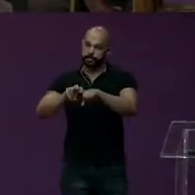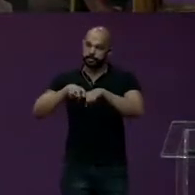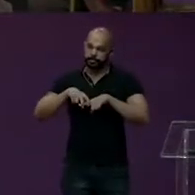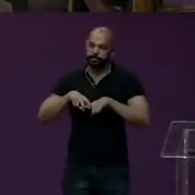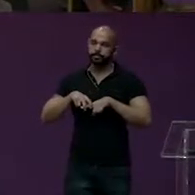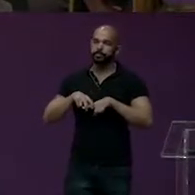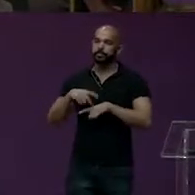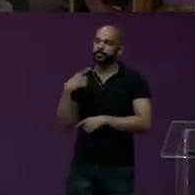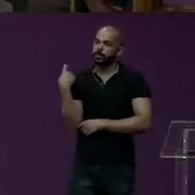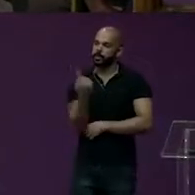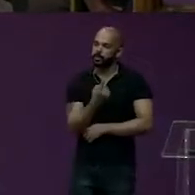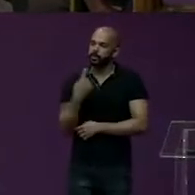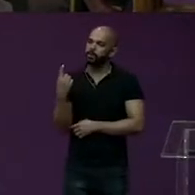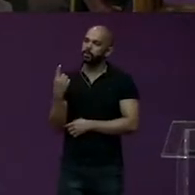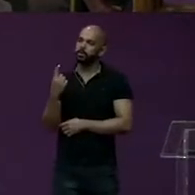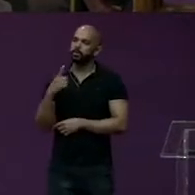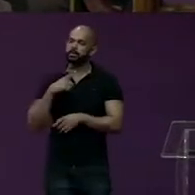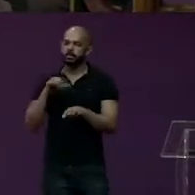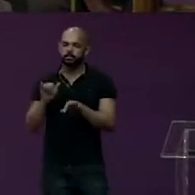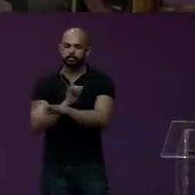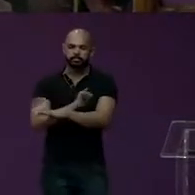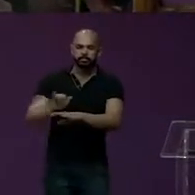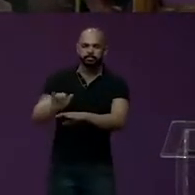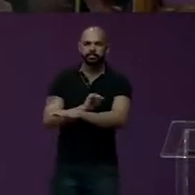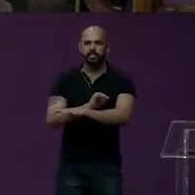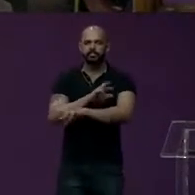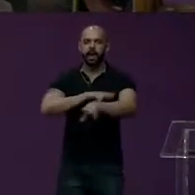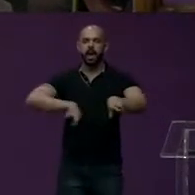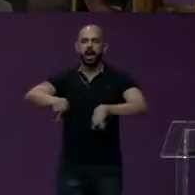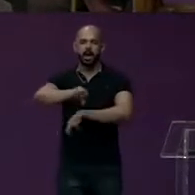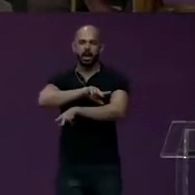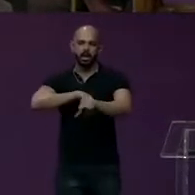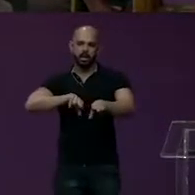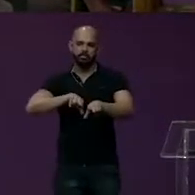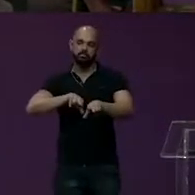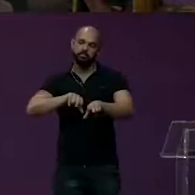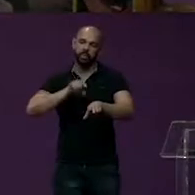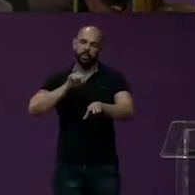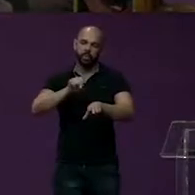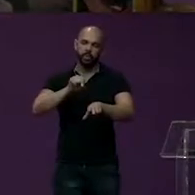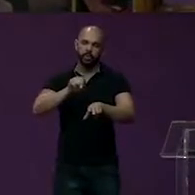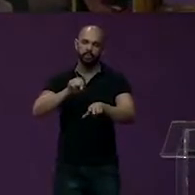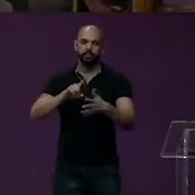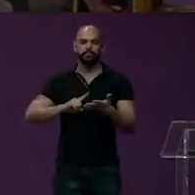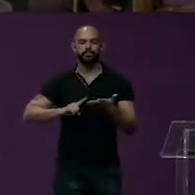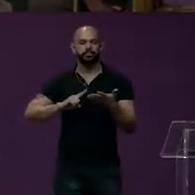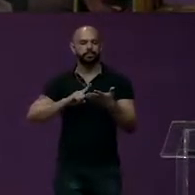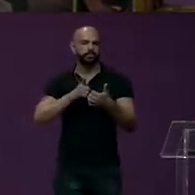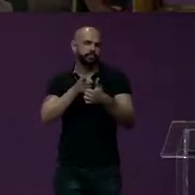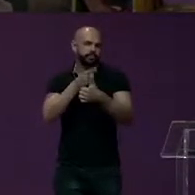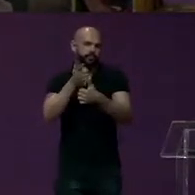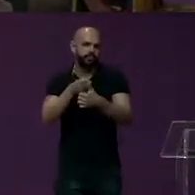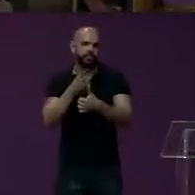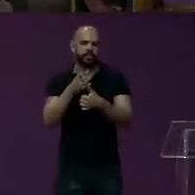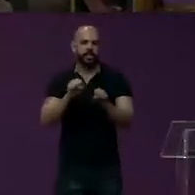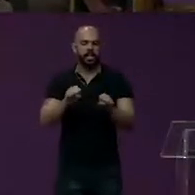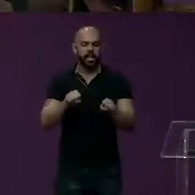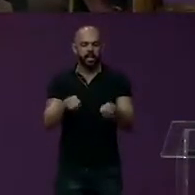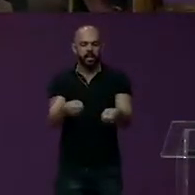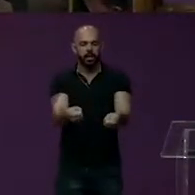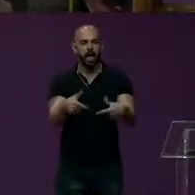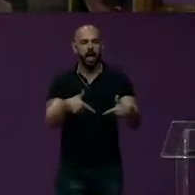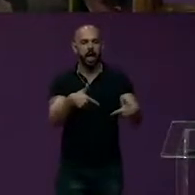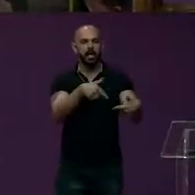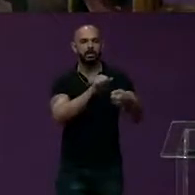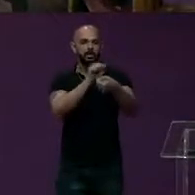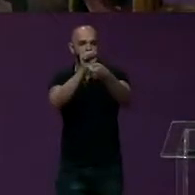isso nós desenvolvemos estratégias múltiplas, né, que vão desde um reforço às ações